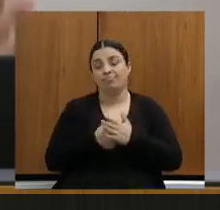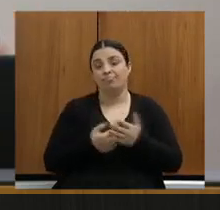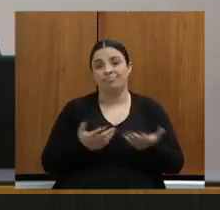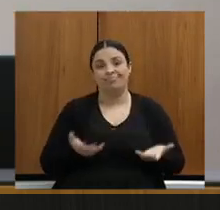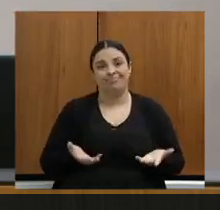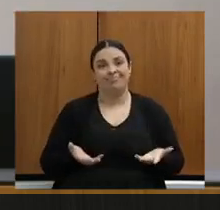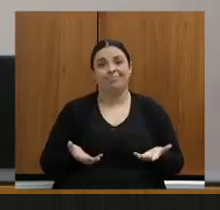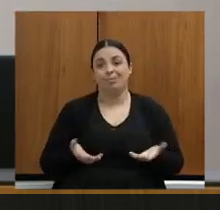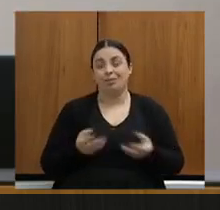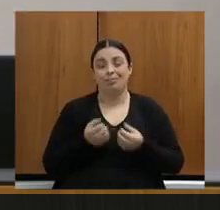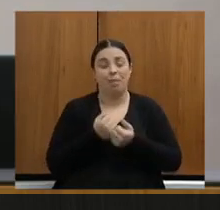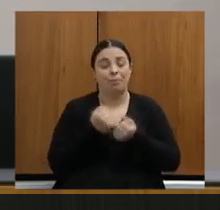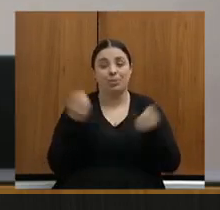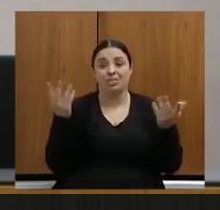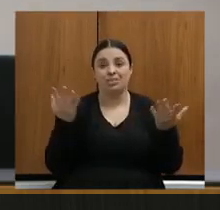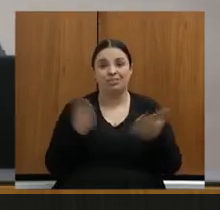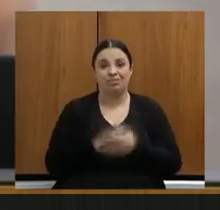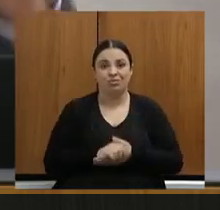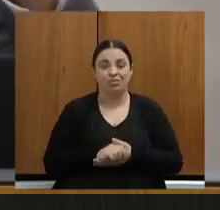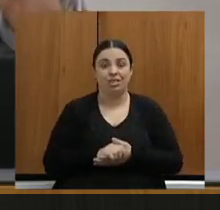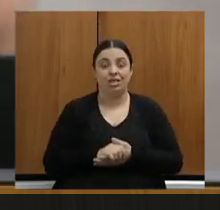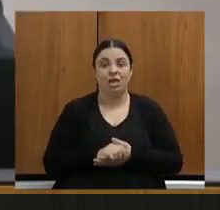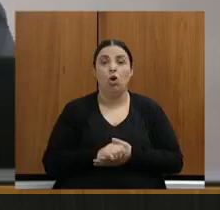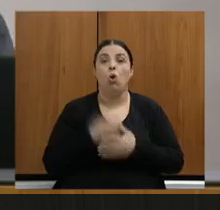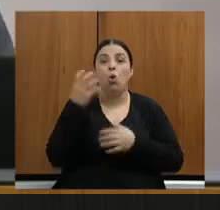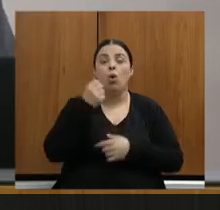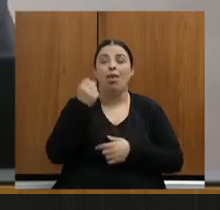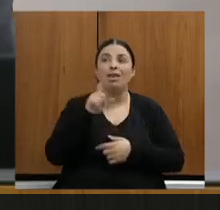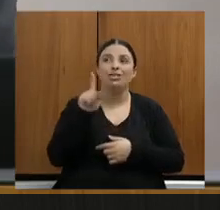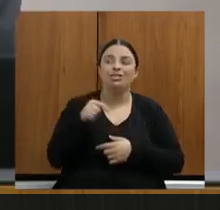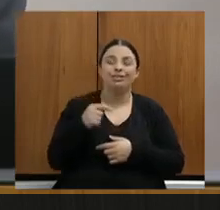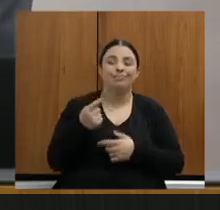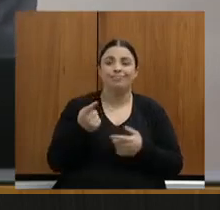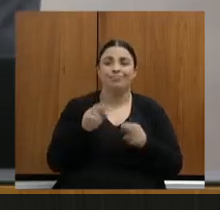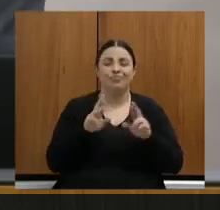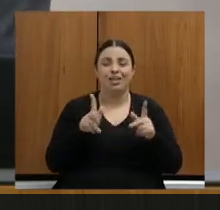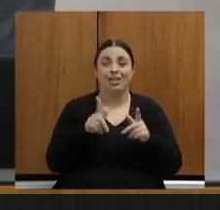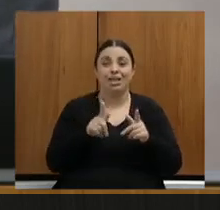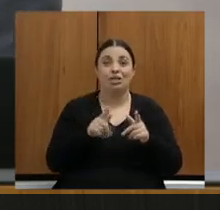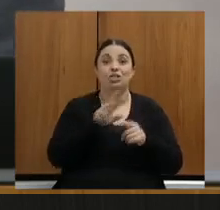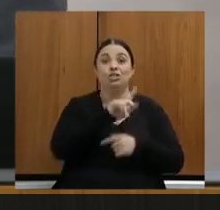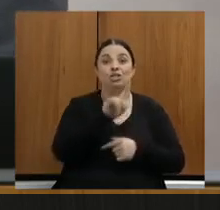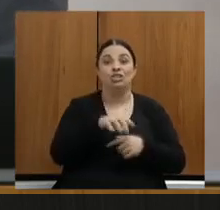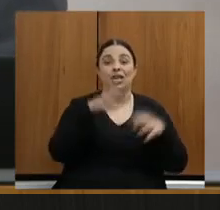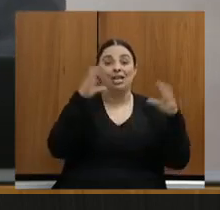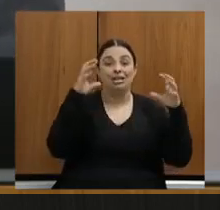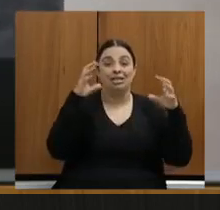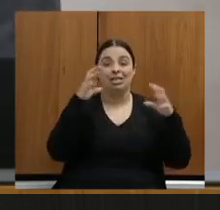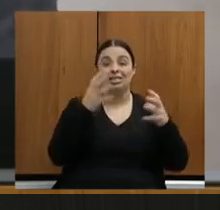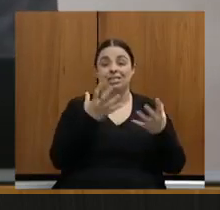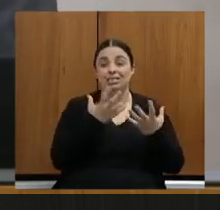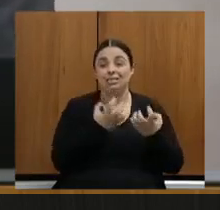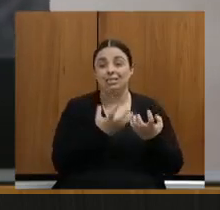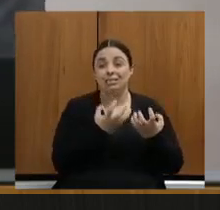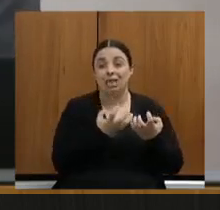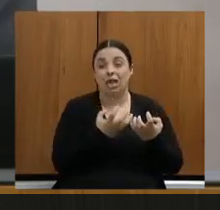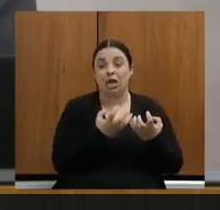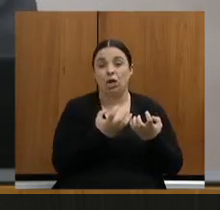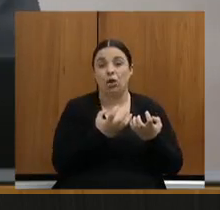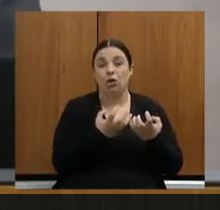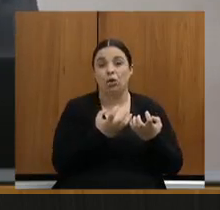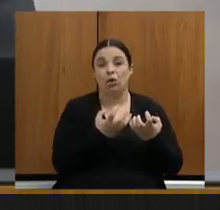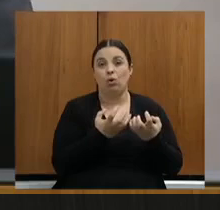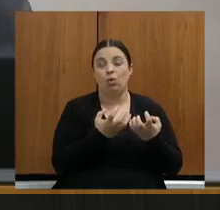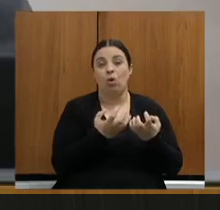ela tem cerca e verde na seca sobe nas águas baixas e o preço e o que é mais